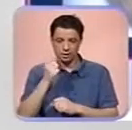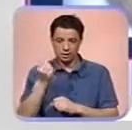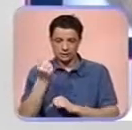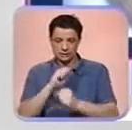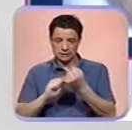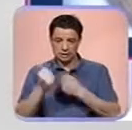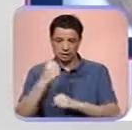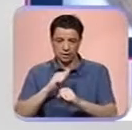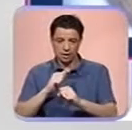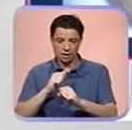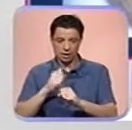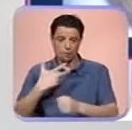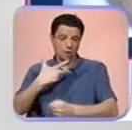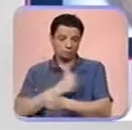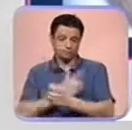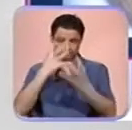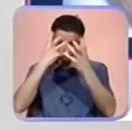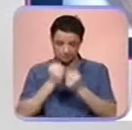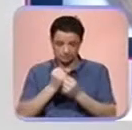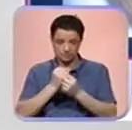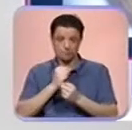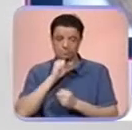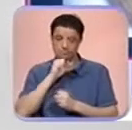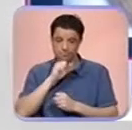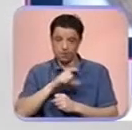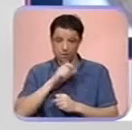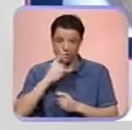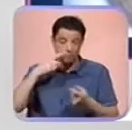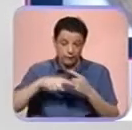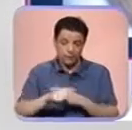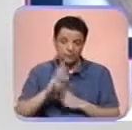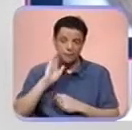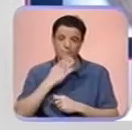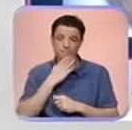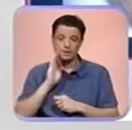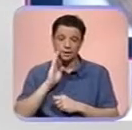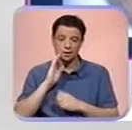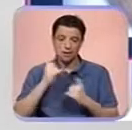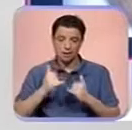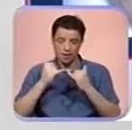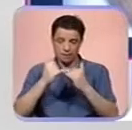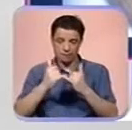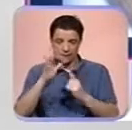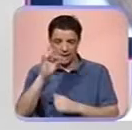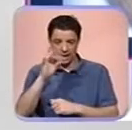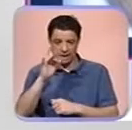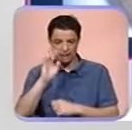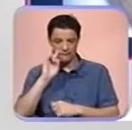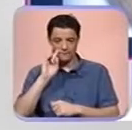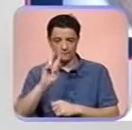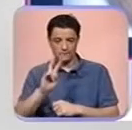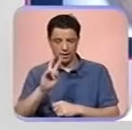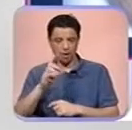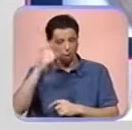usar uma anestesia geral, mais superficial ou mais profunda. Mas depois de colocada a lente, o paciente consegue ver